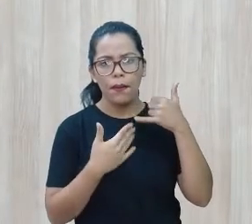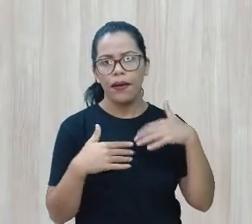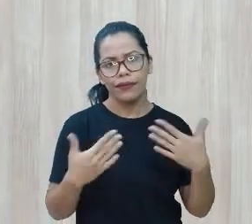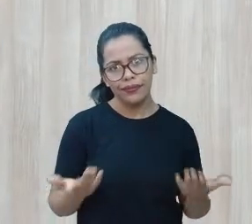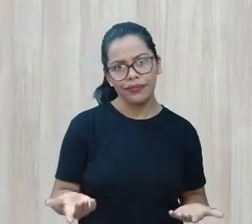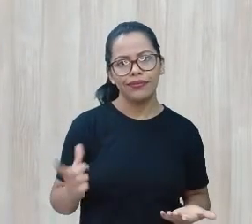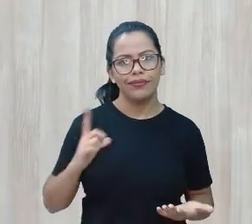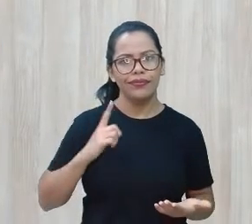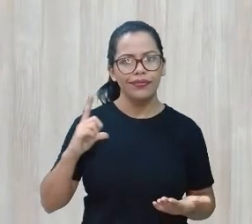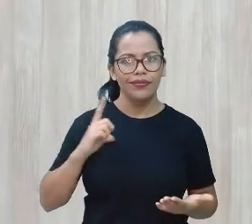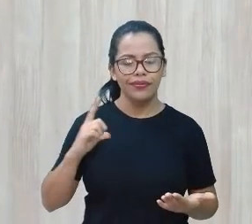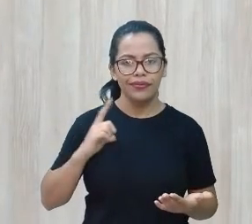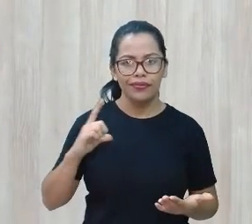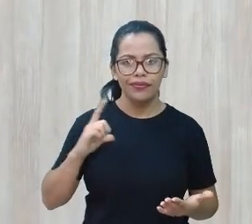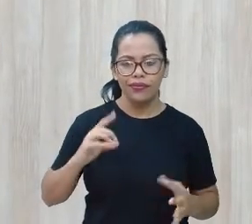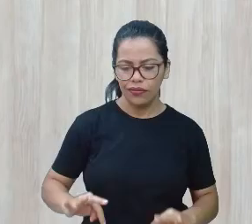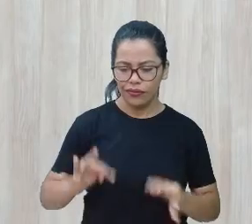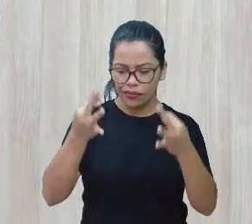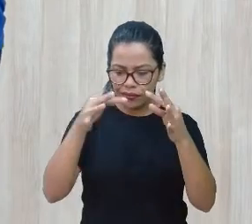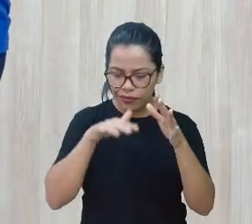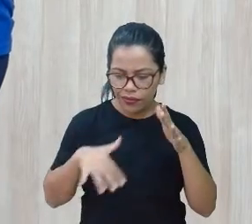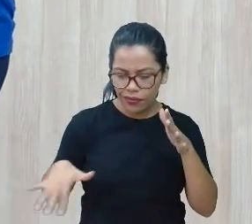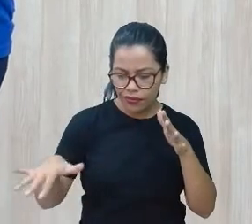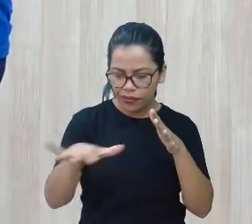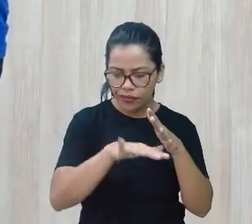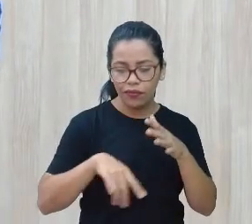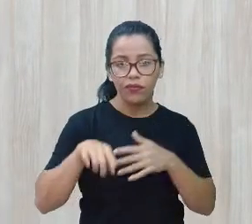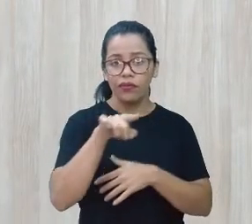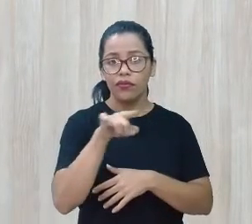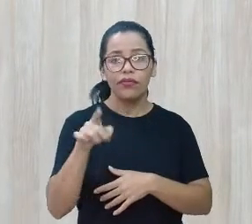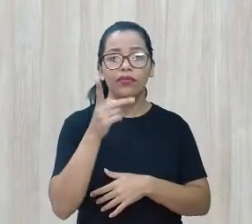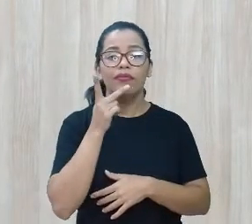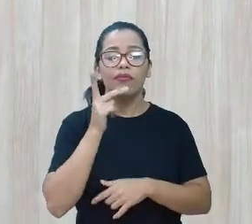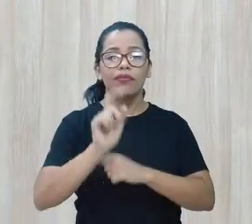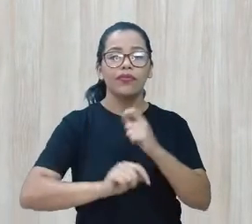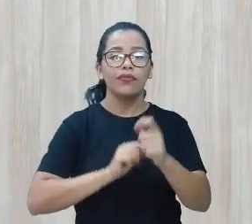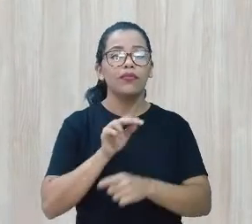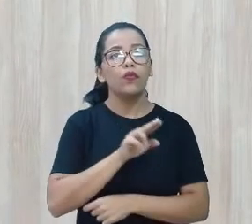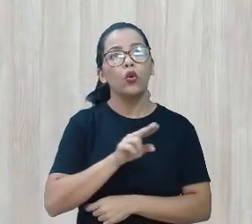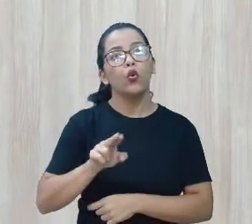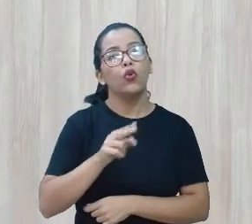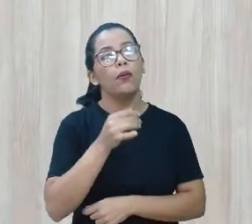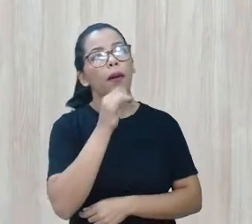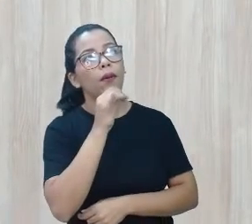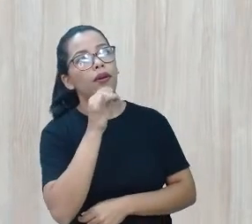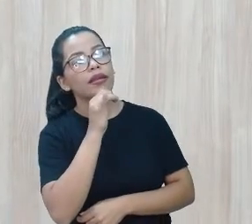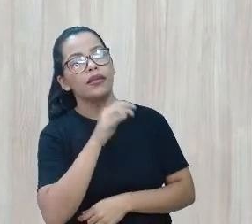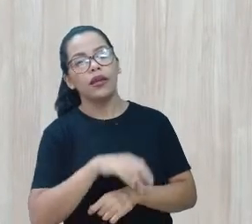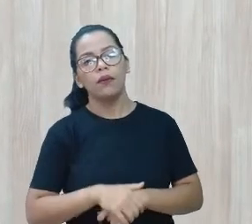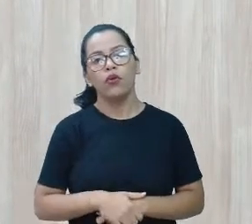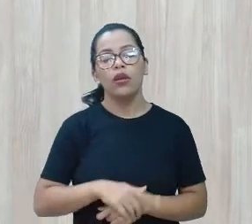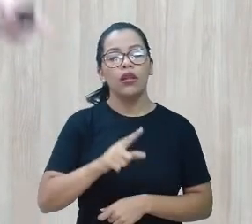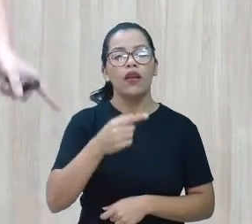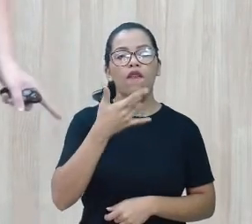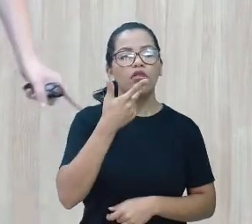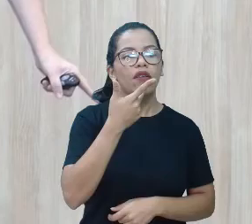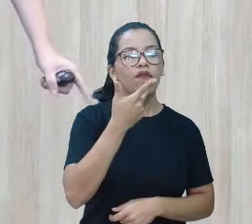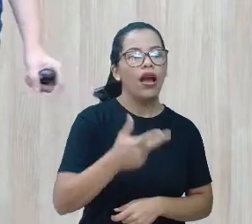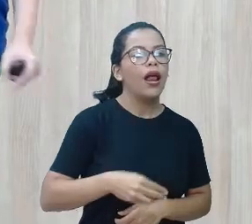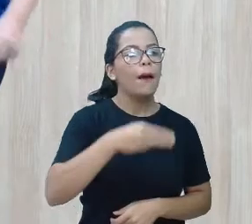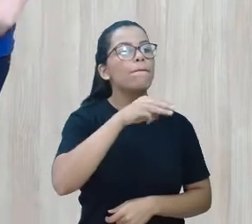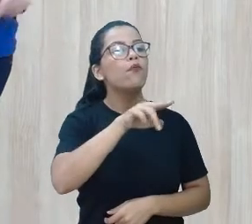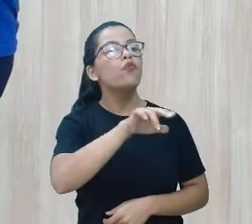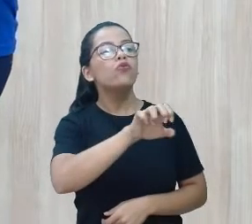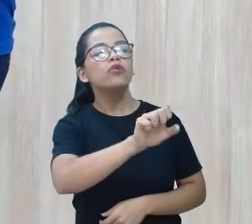uma tecnologia de ambiente que você fala o nome da tecnologia e pede para ela executar uma música, para ela abrir uma porta, para desligar o